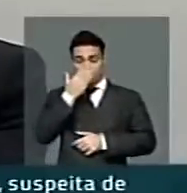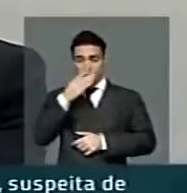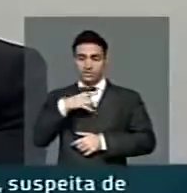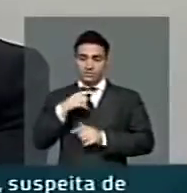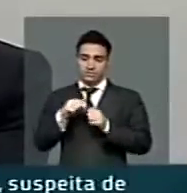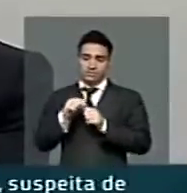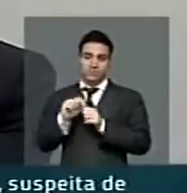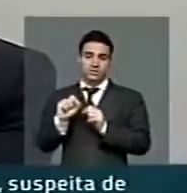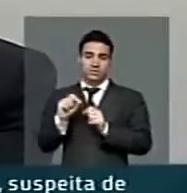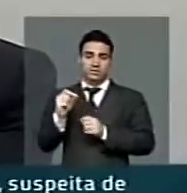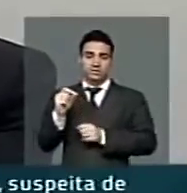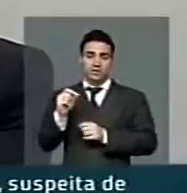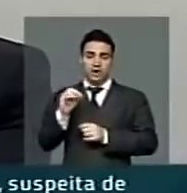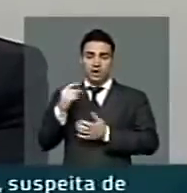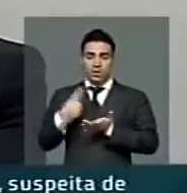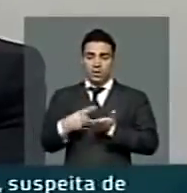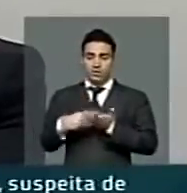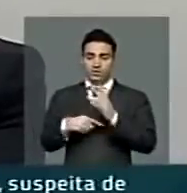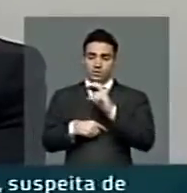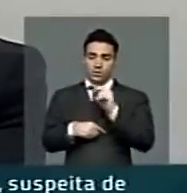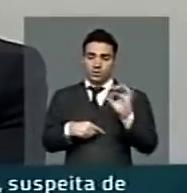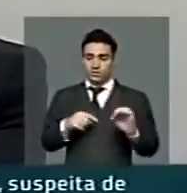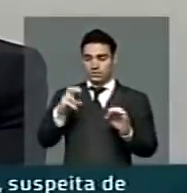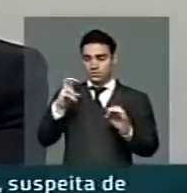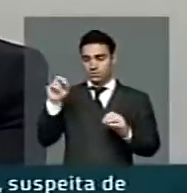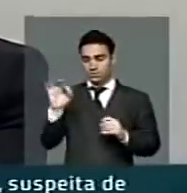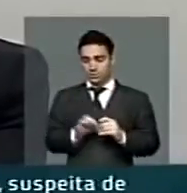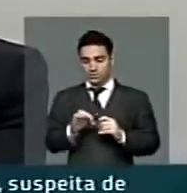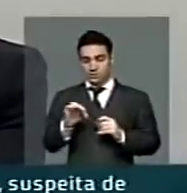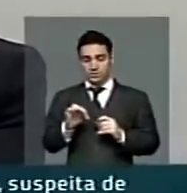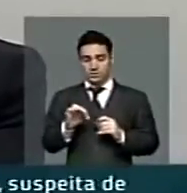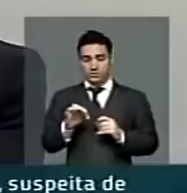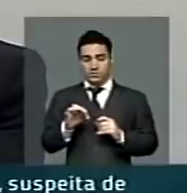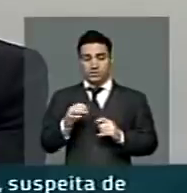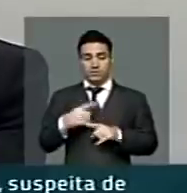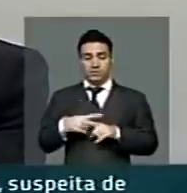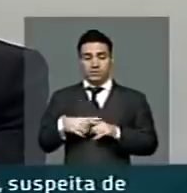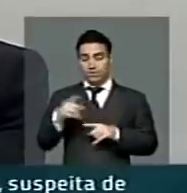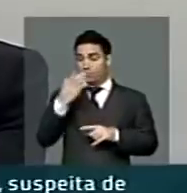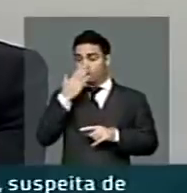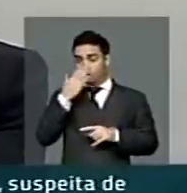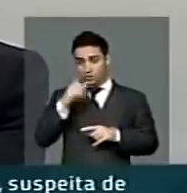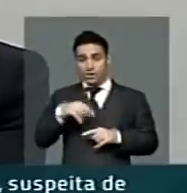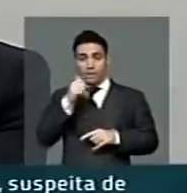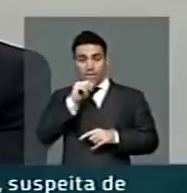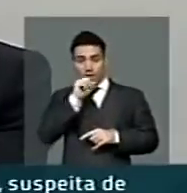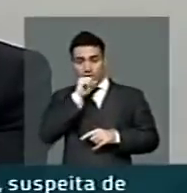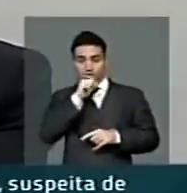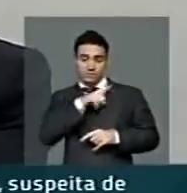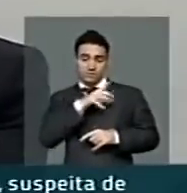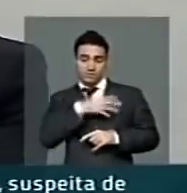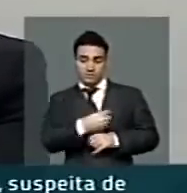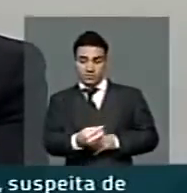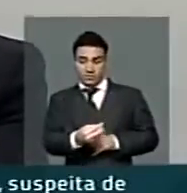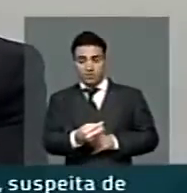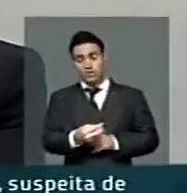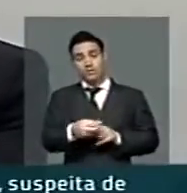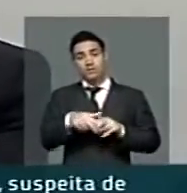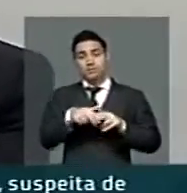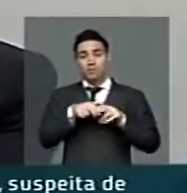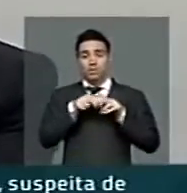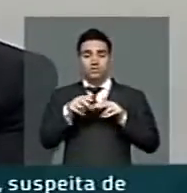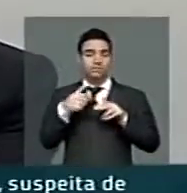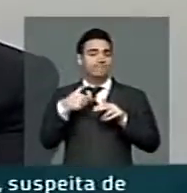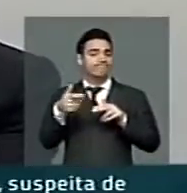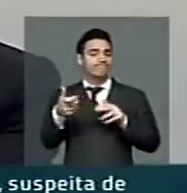50%, 50%, porque a grande maioria das mulheres prostitutas no Brasil são mães, têm filhos, e, portanto, elas não